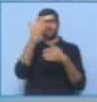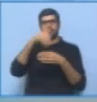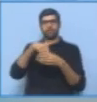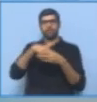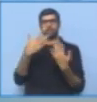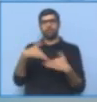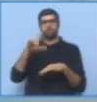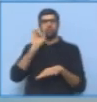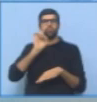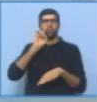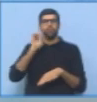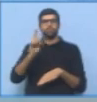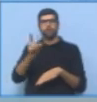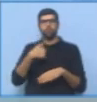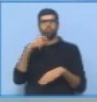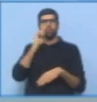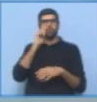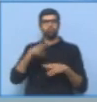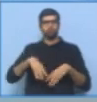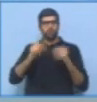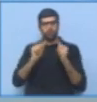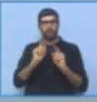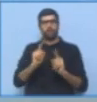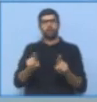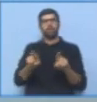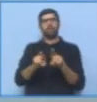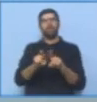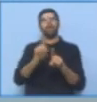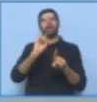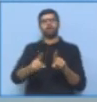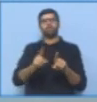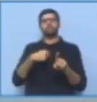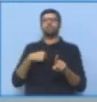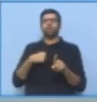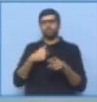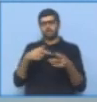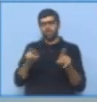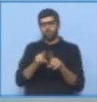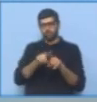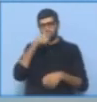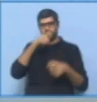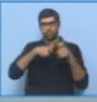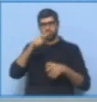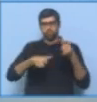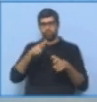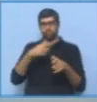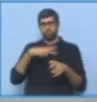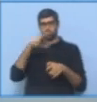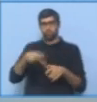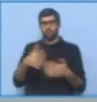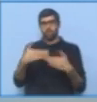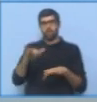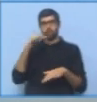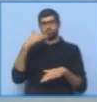mas, sobretudo, então, esta possibilidade do turismo espiritual. E o que é que isso significa? Significa que há pessoas, em Portugal, mas